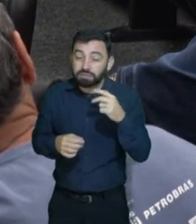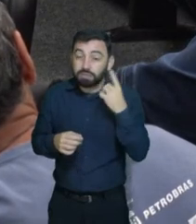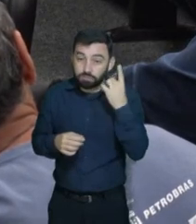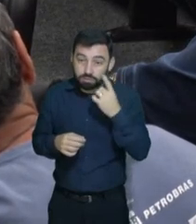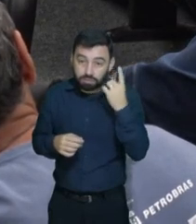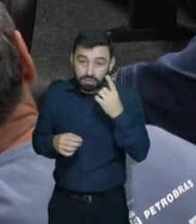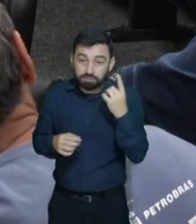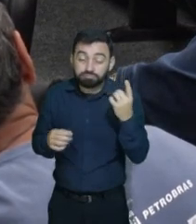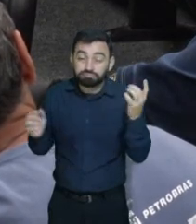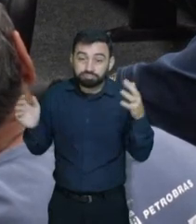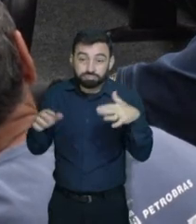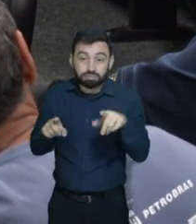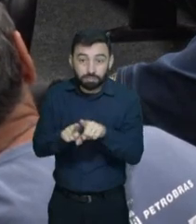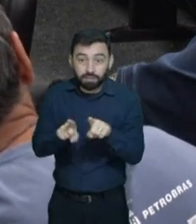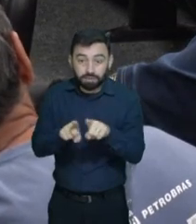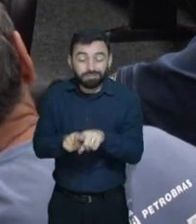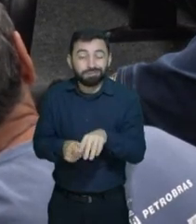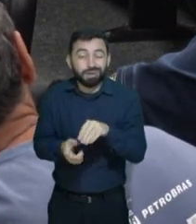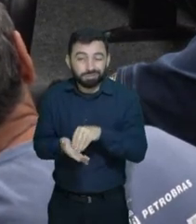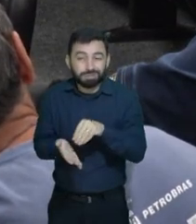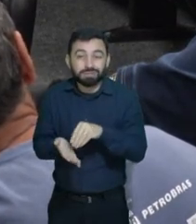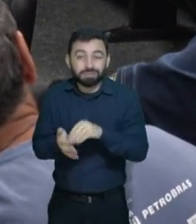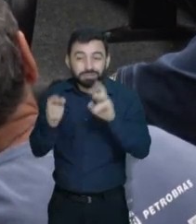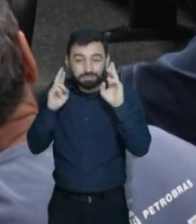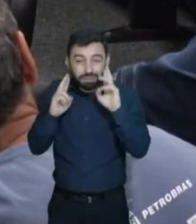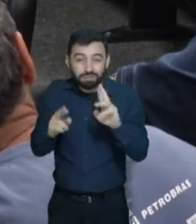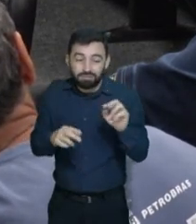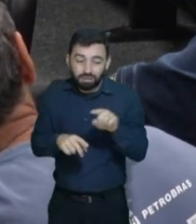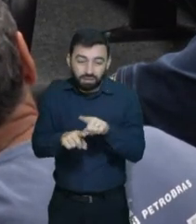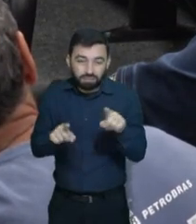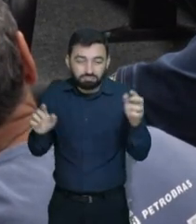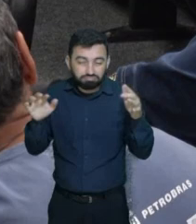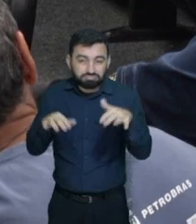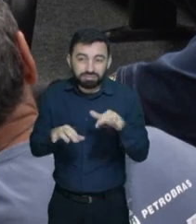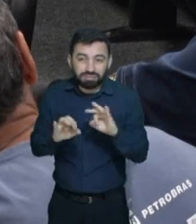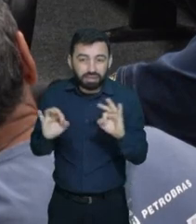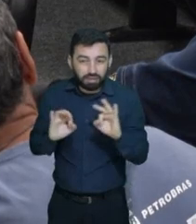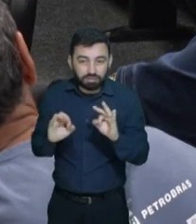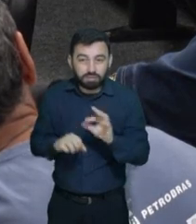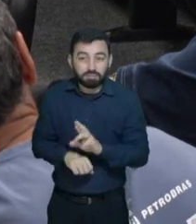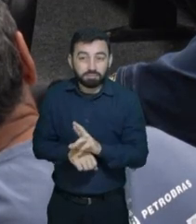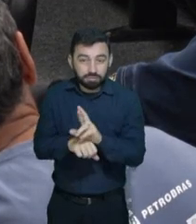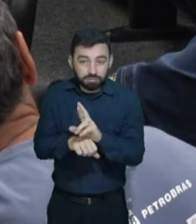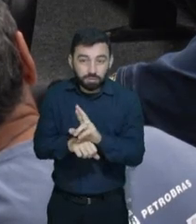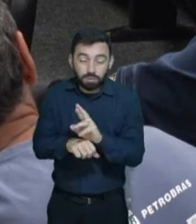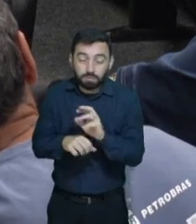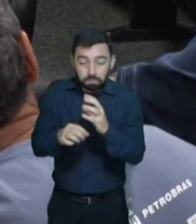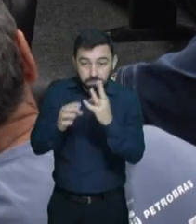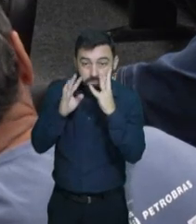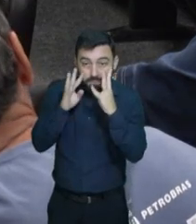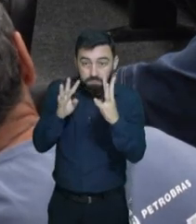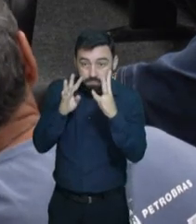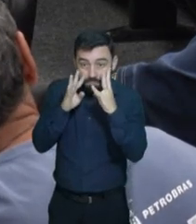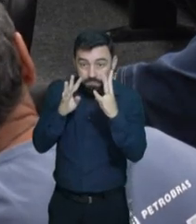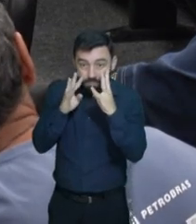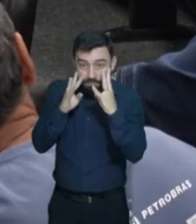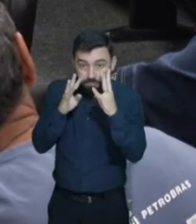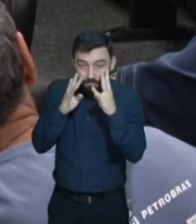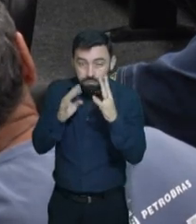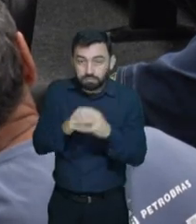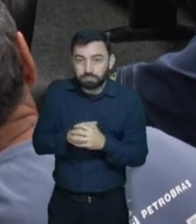dos deputados aqui dessa casa, que é um desrespeito, né, eles não estarem aqui, pelo menos representados, ouvindo, né, o